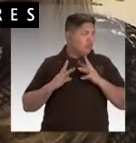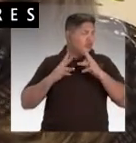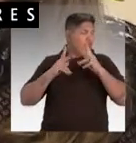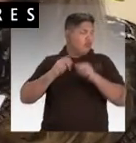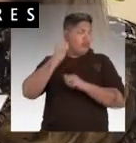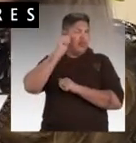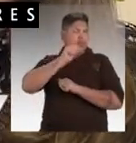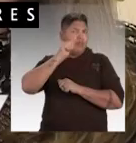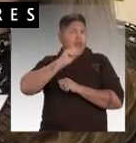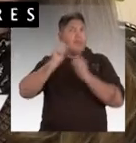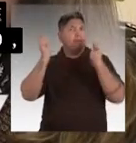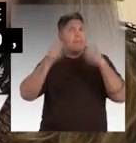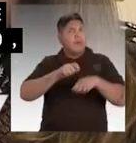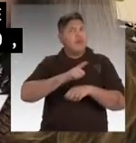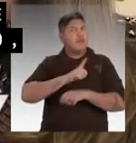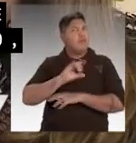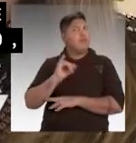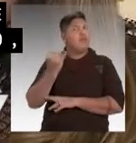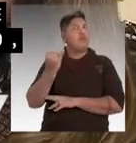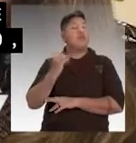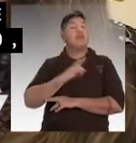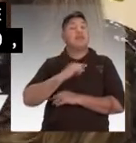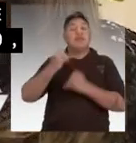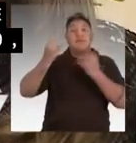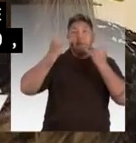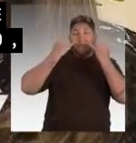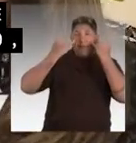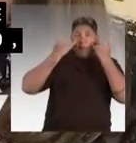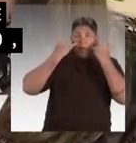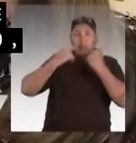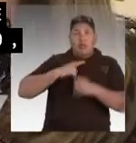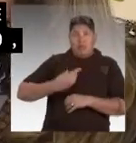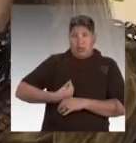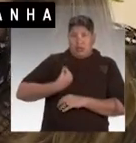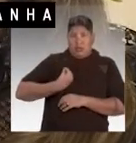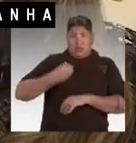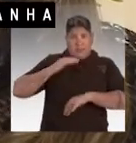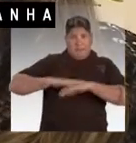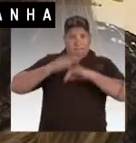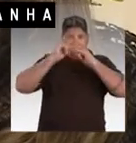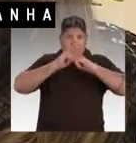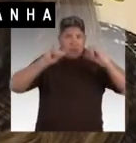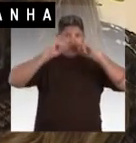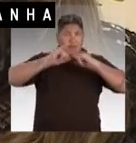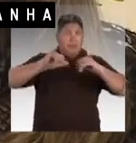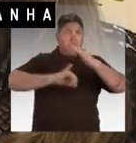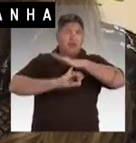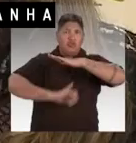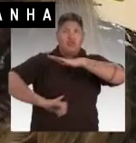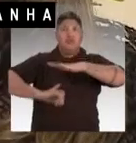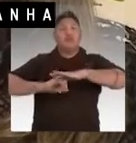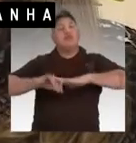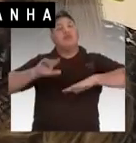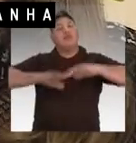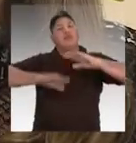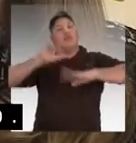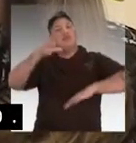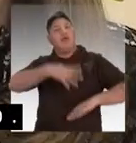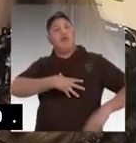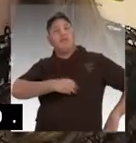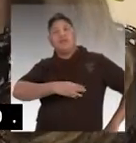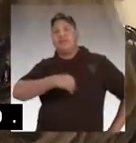mulheres possam ter essa oportunidade, que tenham a informação, que exista mais campanha institucional sobre